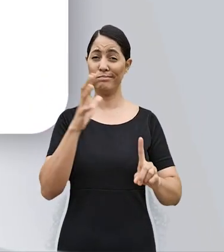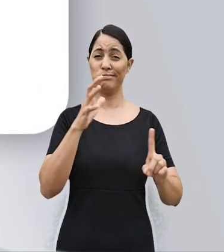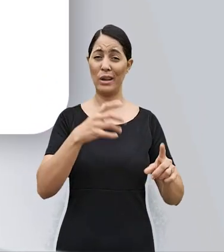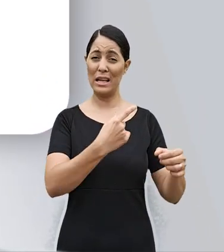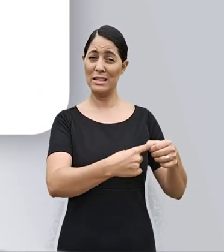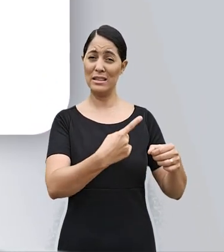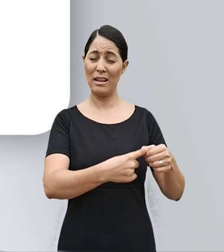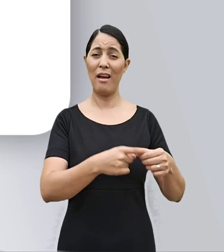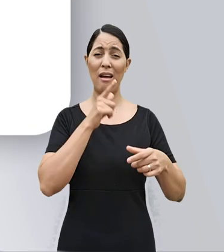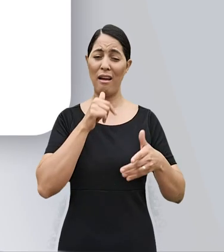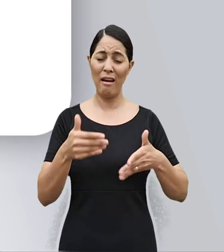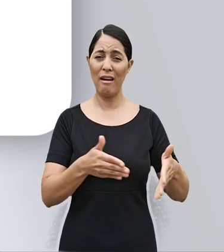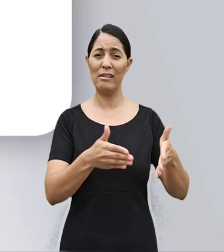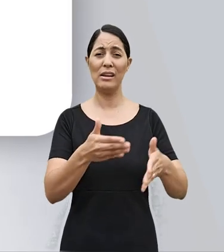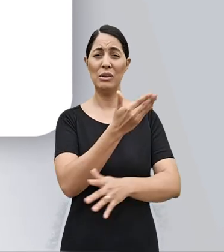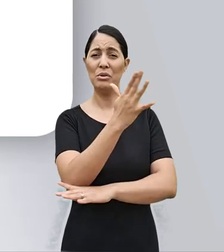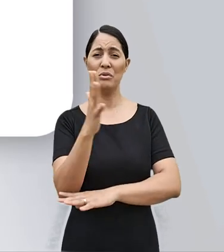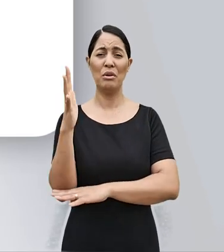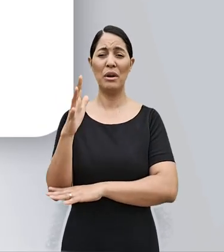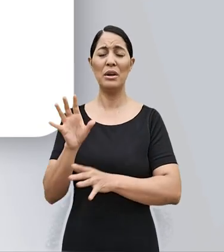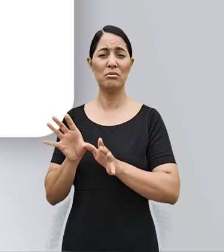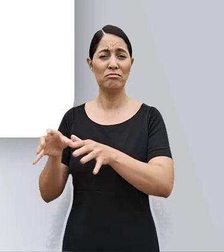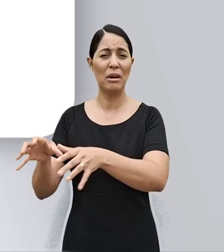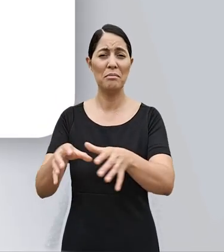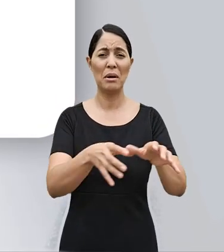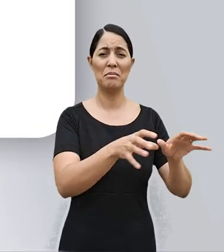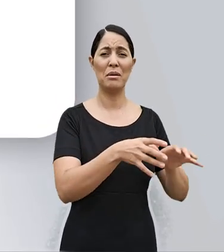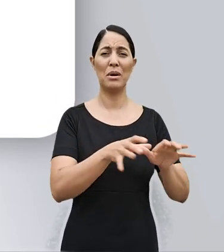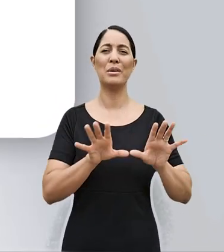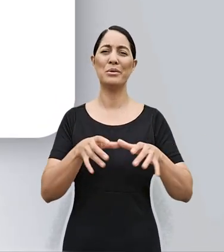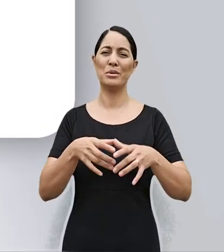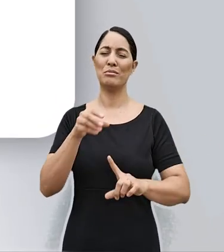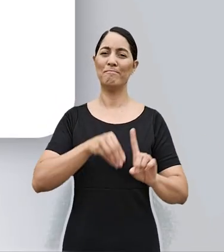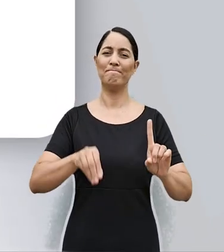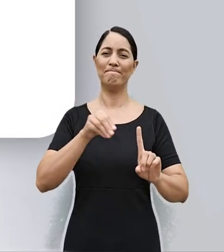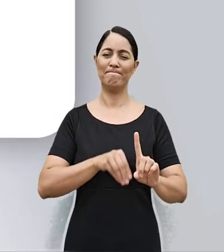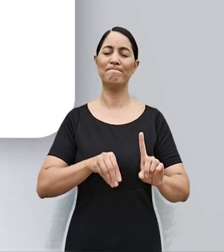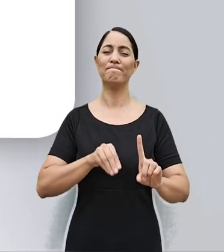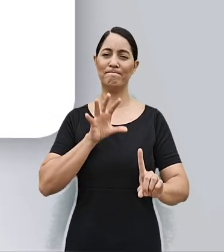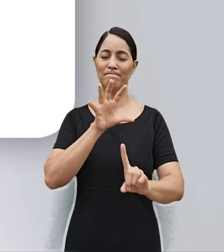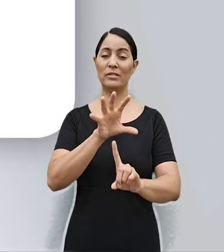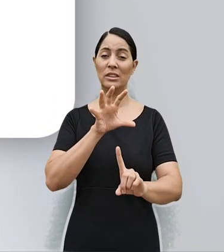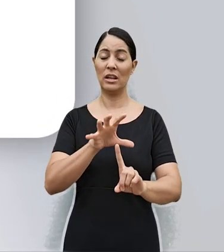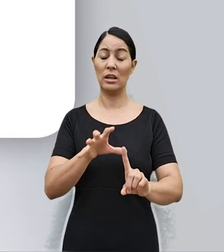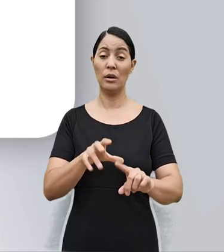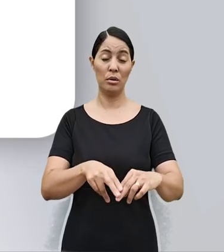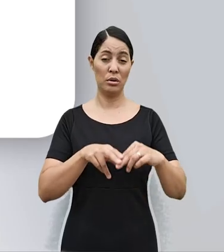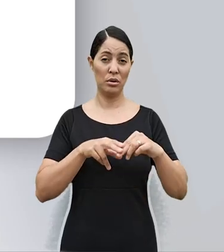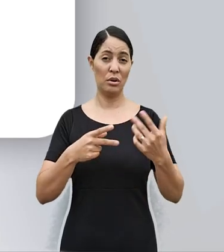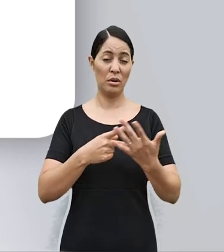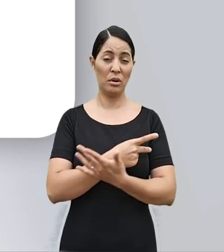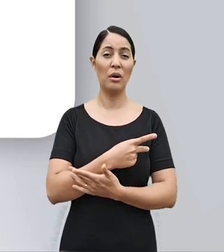rios, florestas e comunidades, atingindo de forma mais intensa os grupos mais vulneráveis. Diante desse cenário, a